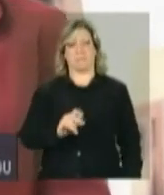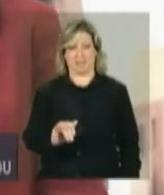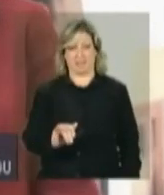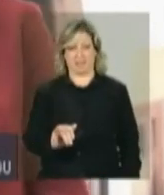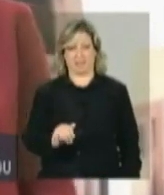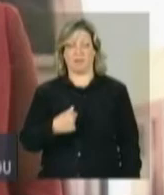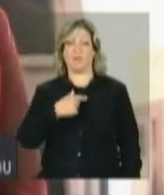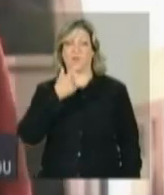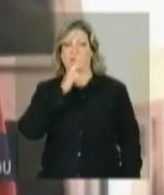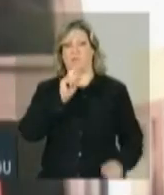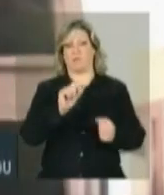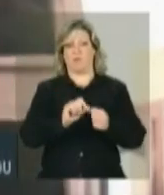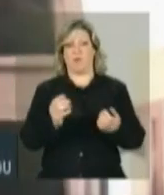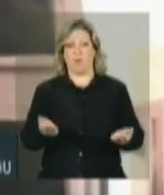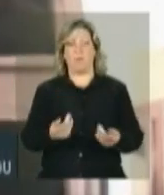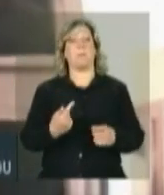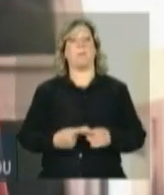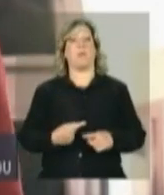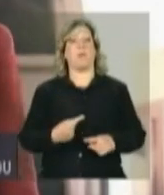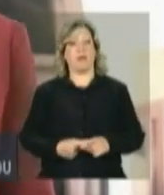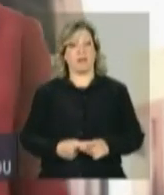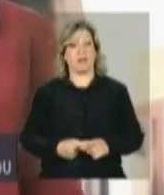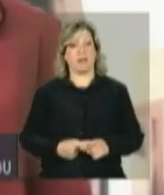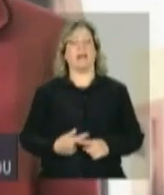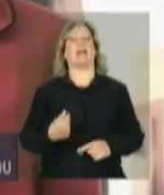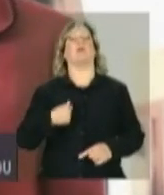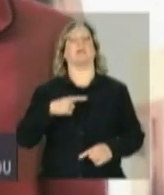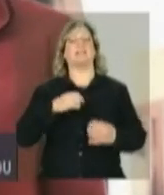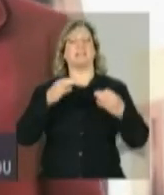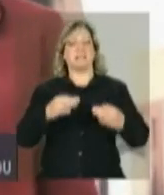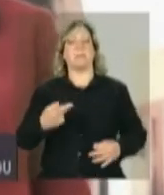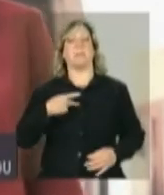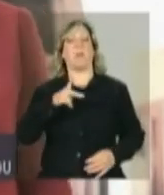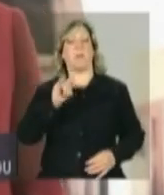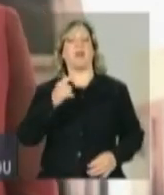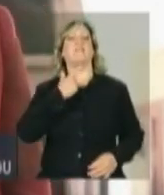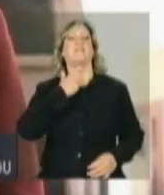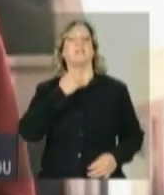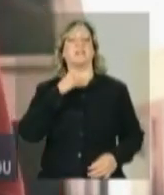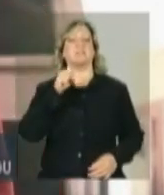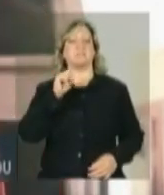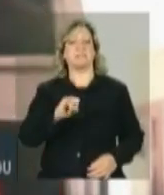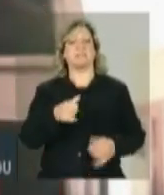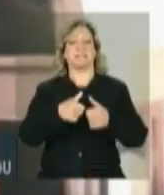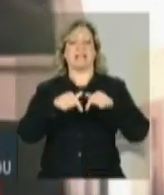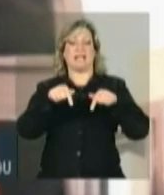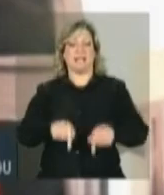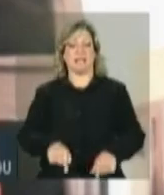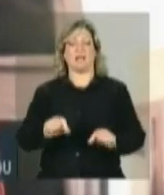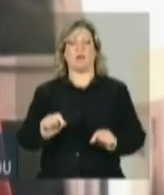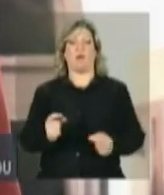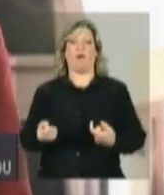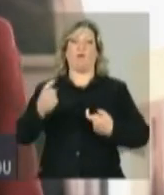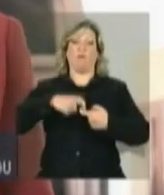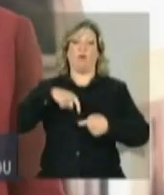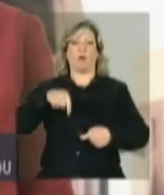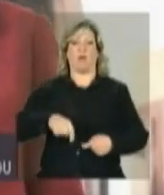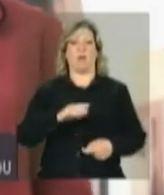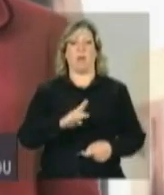que eu tenho certeza gostaria de estar aqui retornando à